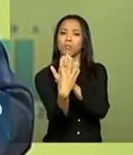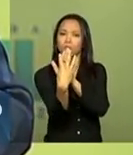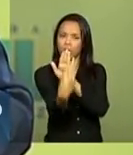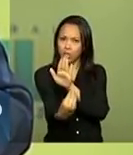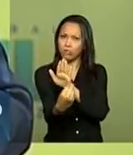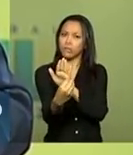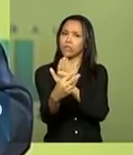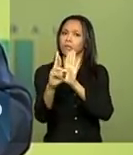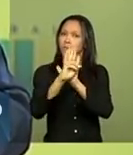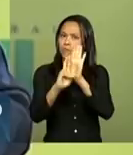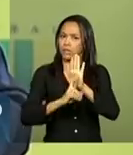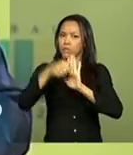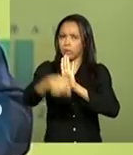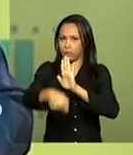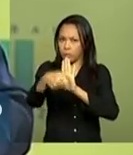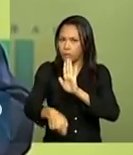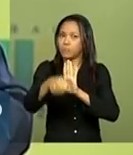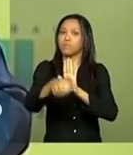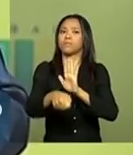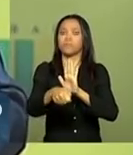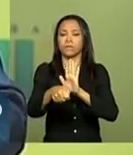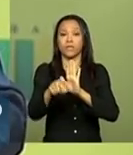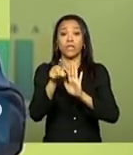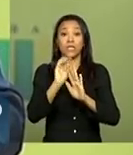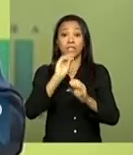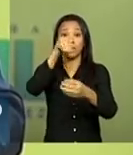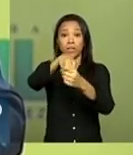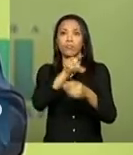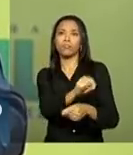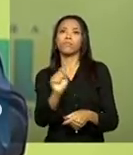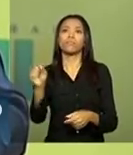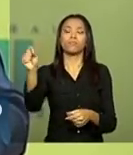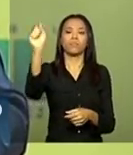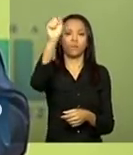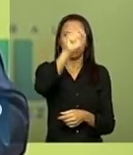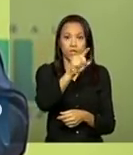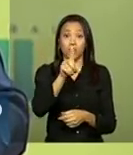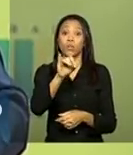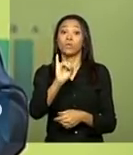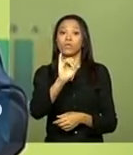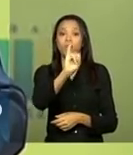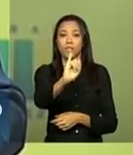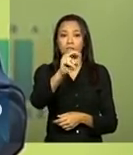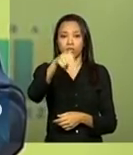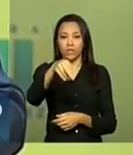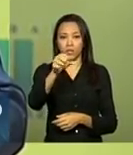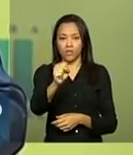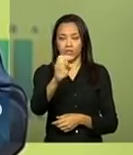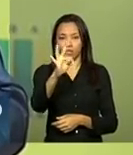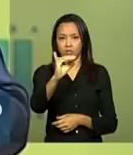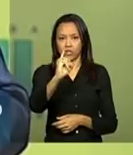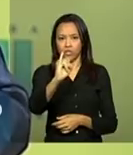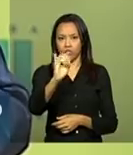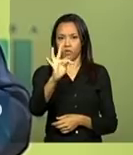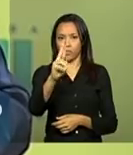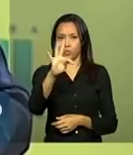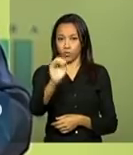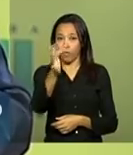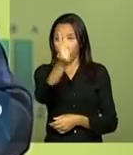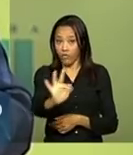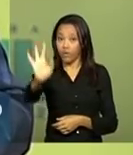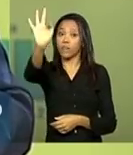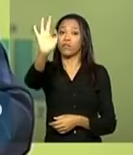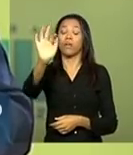vigoroso e potente dos institutos federais de educação profissional e tecnológica, que certamente vão fazer com que o